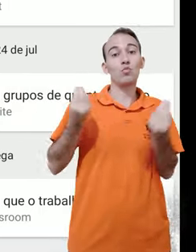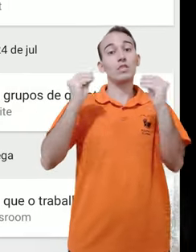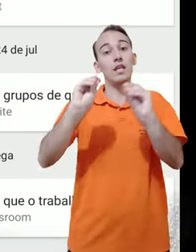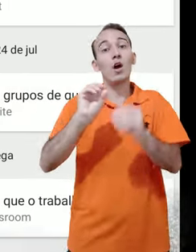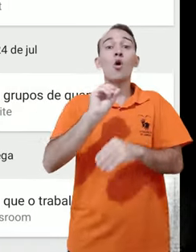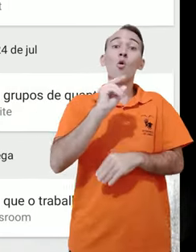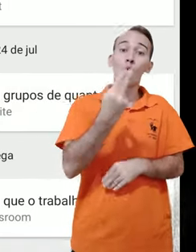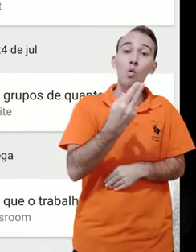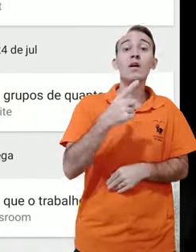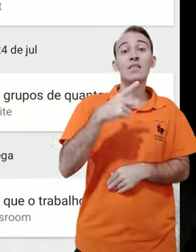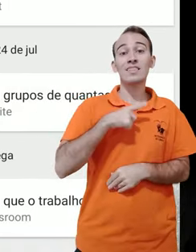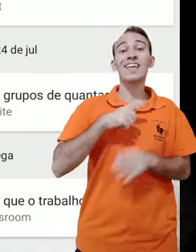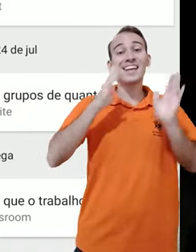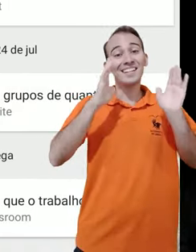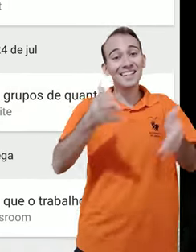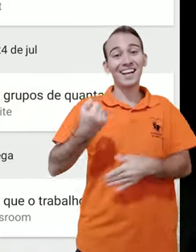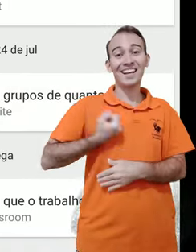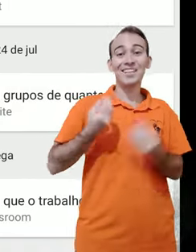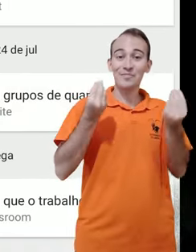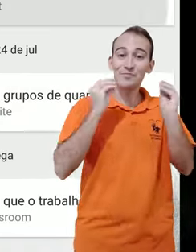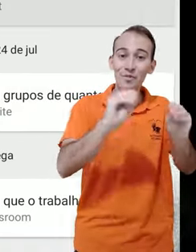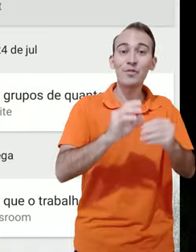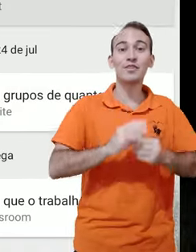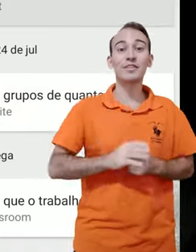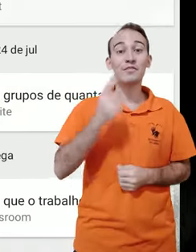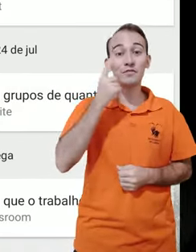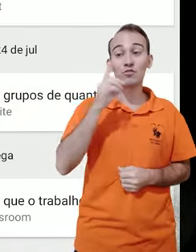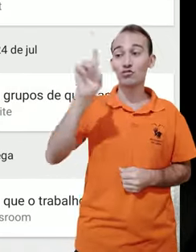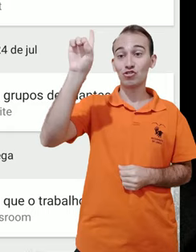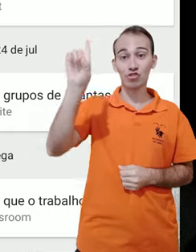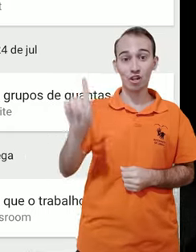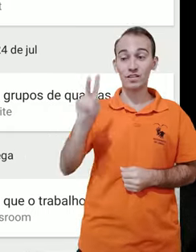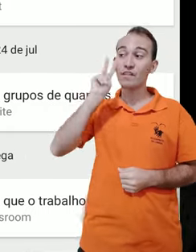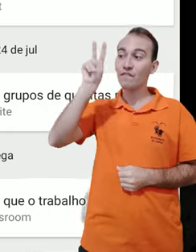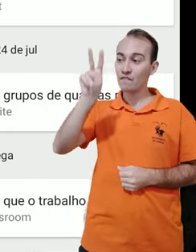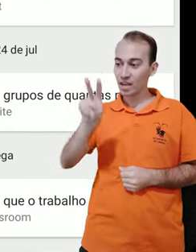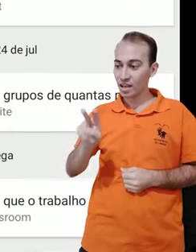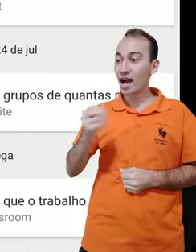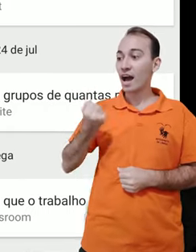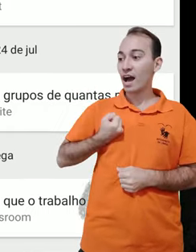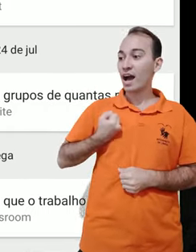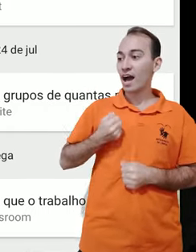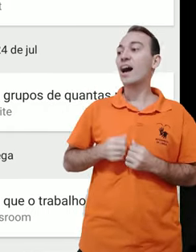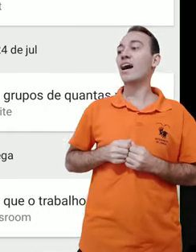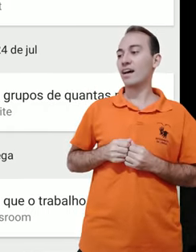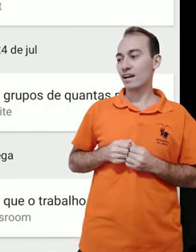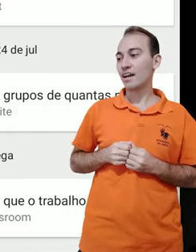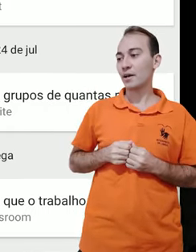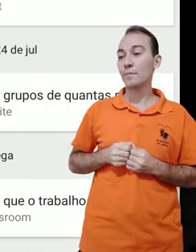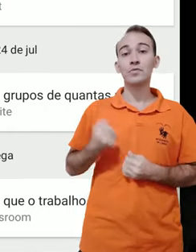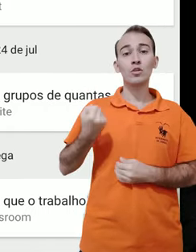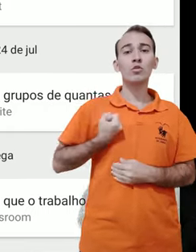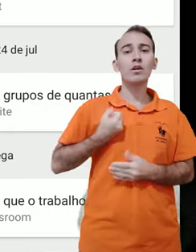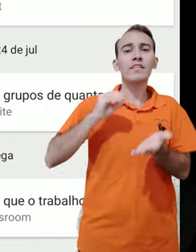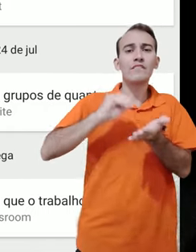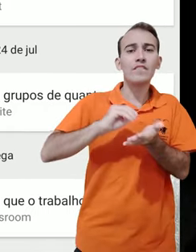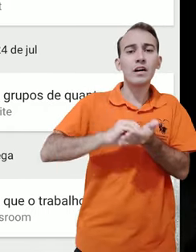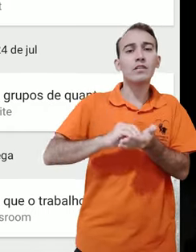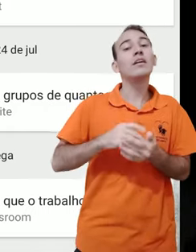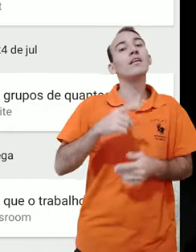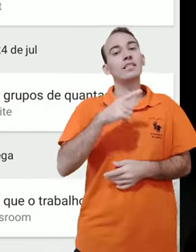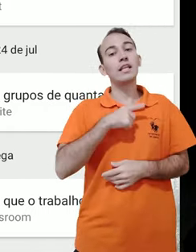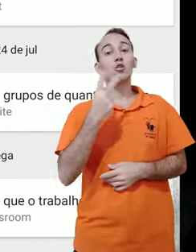avaliadas pelo professor e aparece aqui com a nota se você consegue visualizar a nota no canto direito de cada atividade